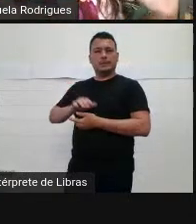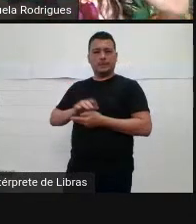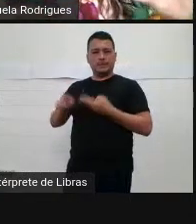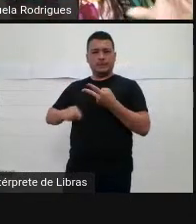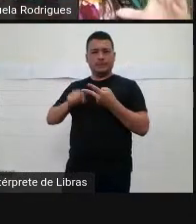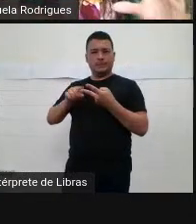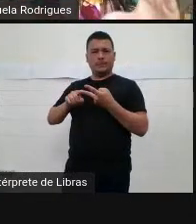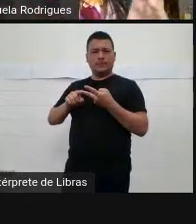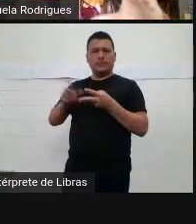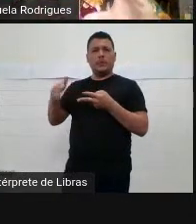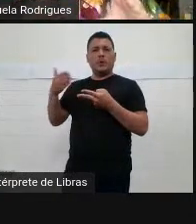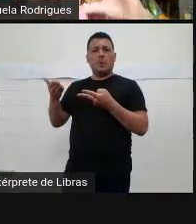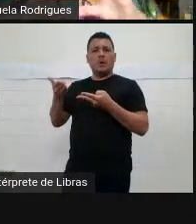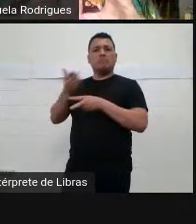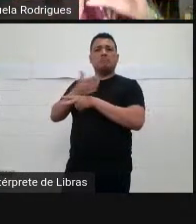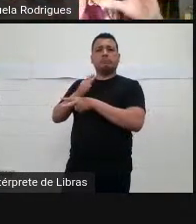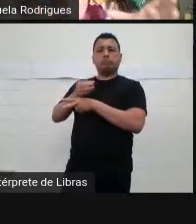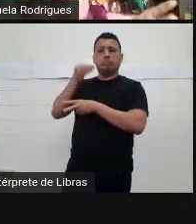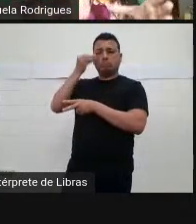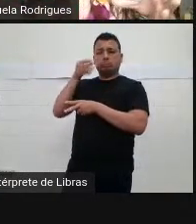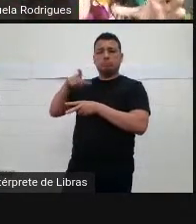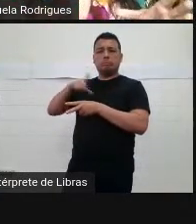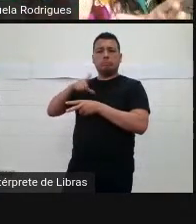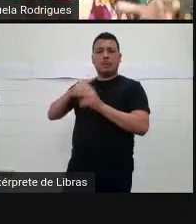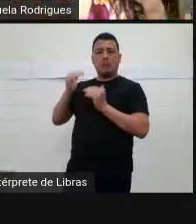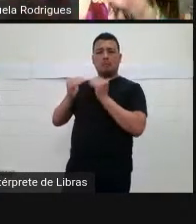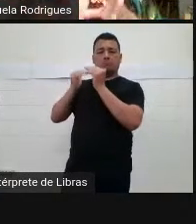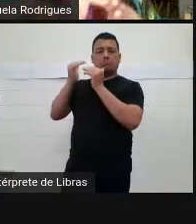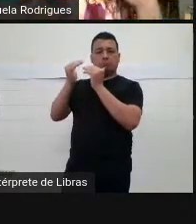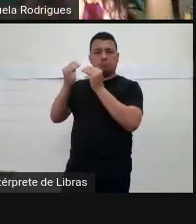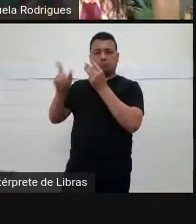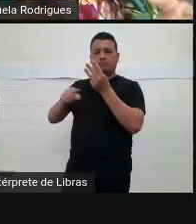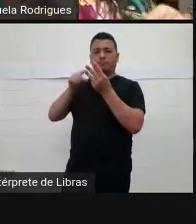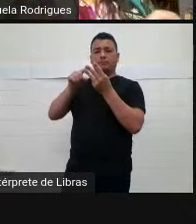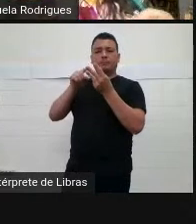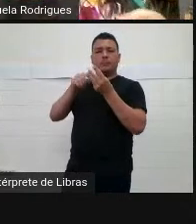quais são as práticas que ele deve desenvolver